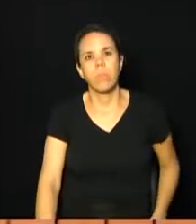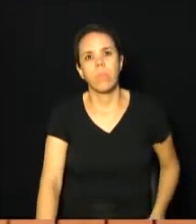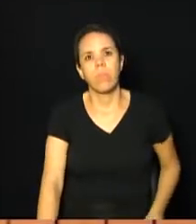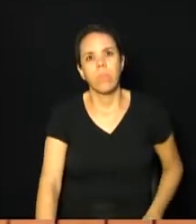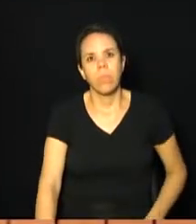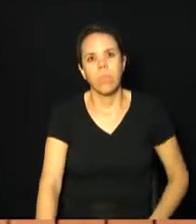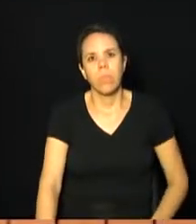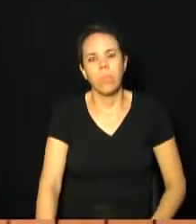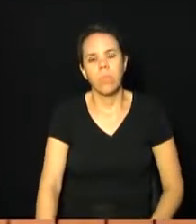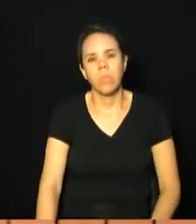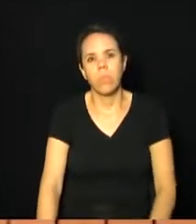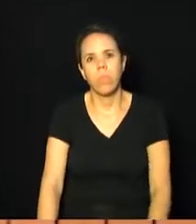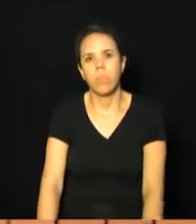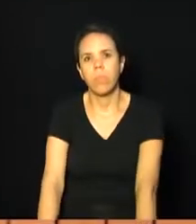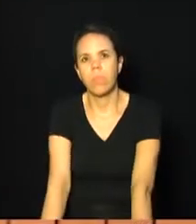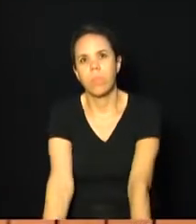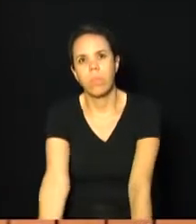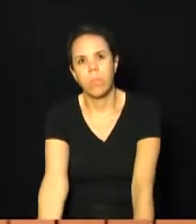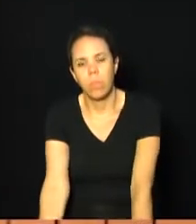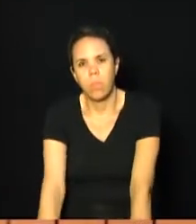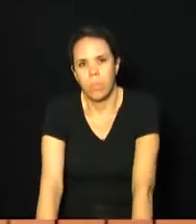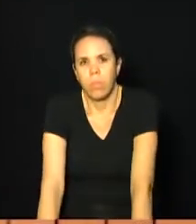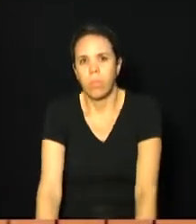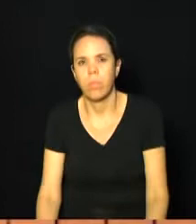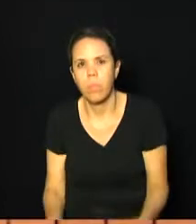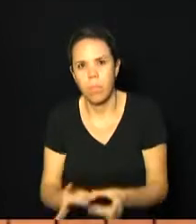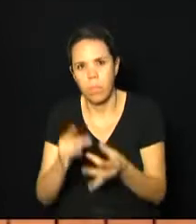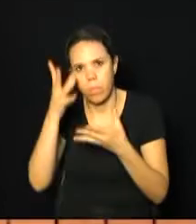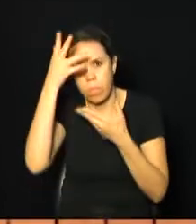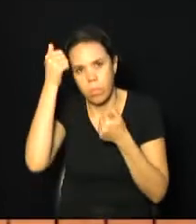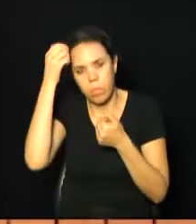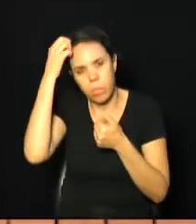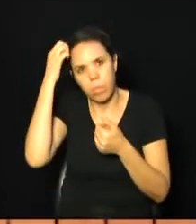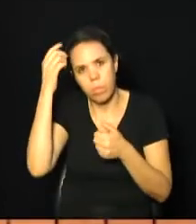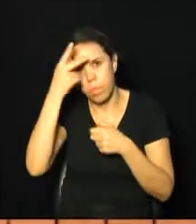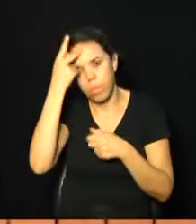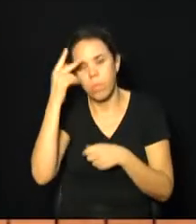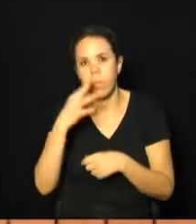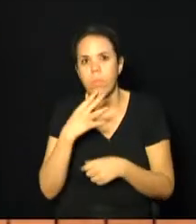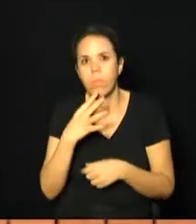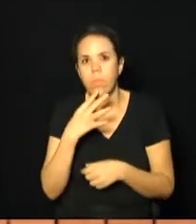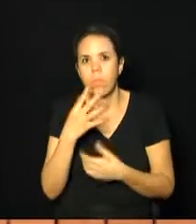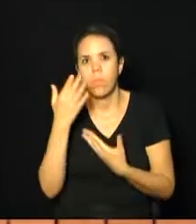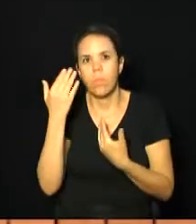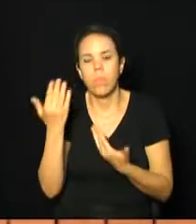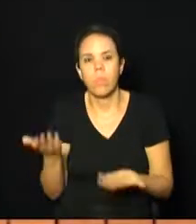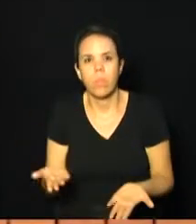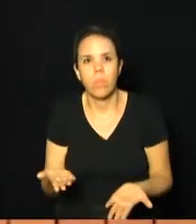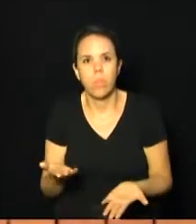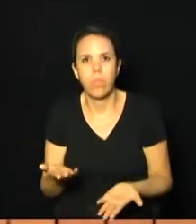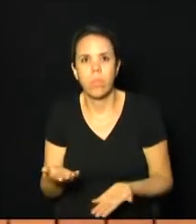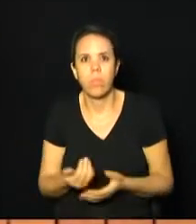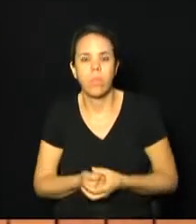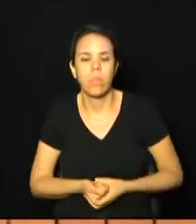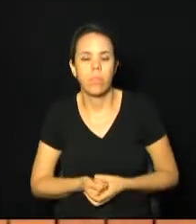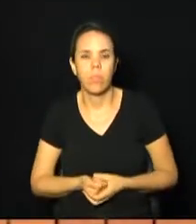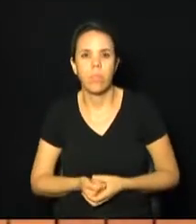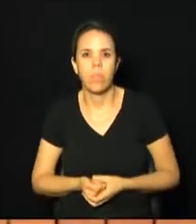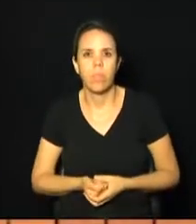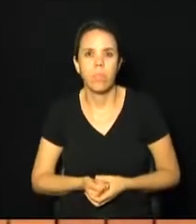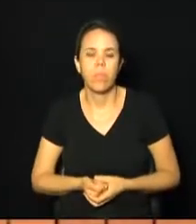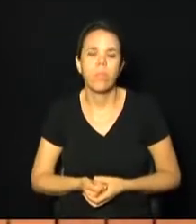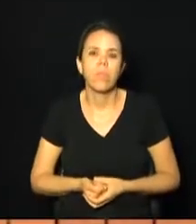lá que liga a Estrada das Cabras. O pessoal conhece mais por Estrada das Cabras, né? É Isabel Fragoso, né? Acho que